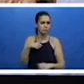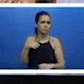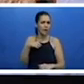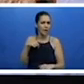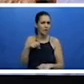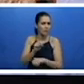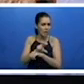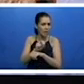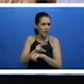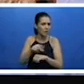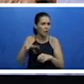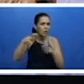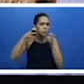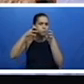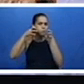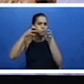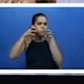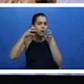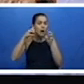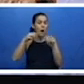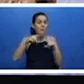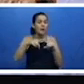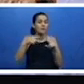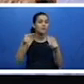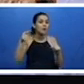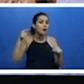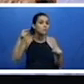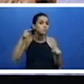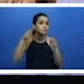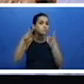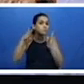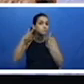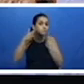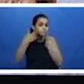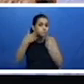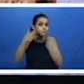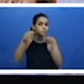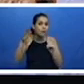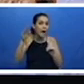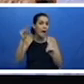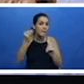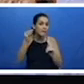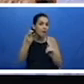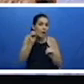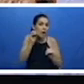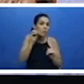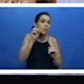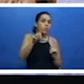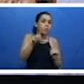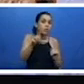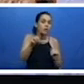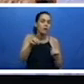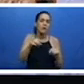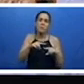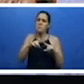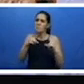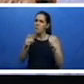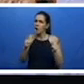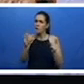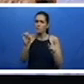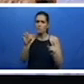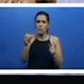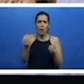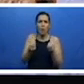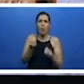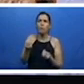corpo. Ela só libera veneno se for apertada. E isso ocorre em ocasiões do tipo quando esse animal, uma cobra